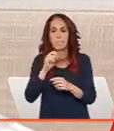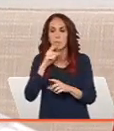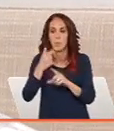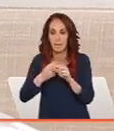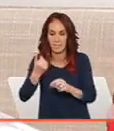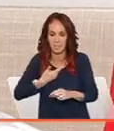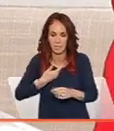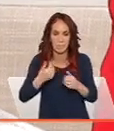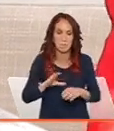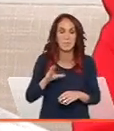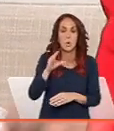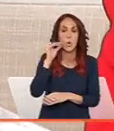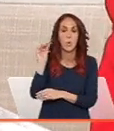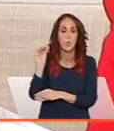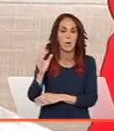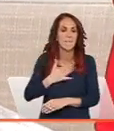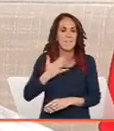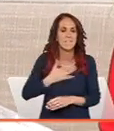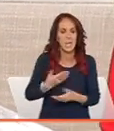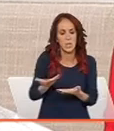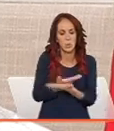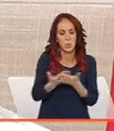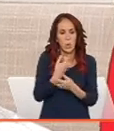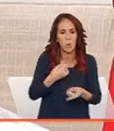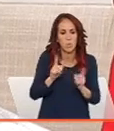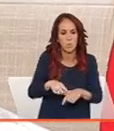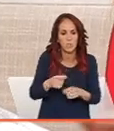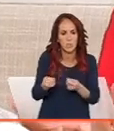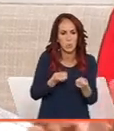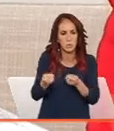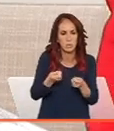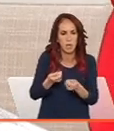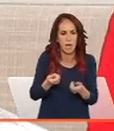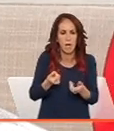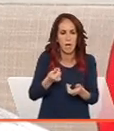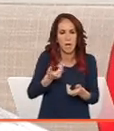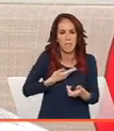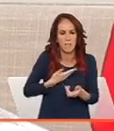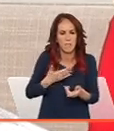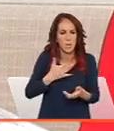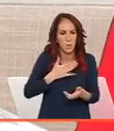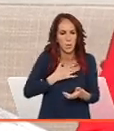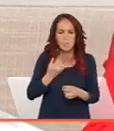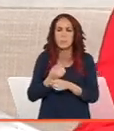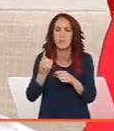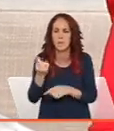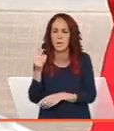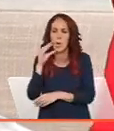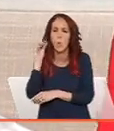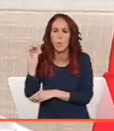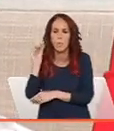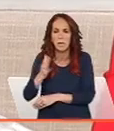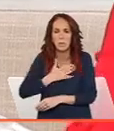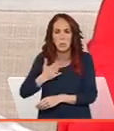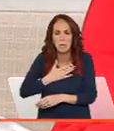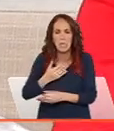no sentido que os bancos não querem renegociar a dívida com elas. E fomos perceber porquê. Porquê que o banco não está interessado em que a pessoa venha, olha, eu falhei estes 3 meses,